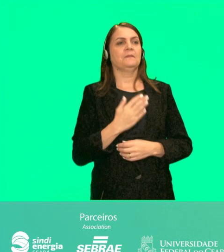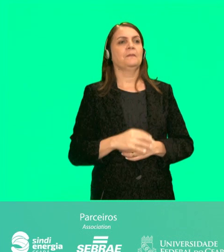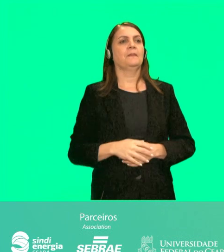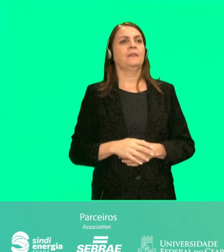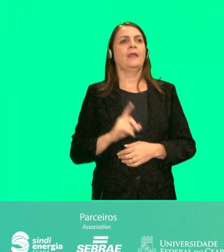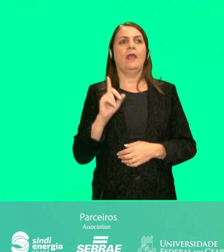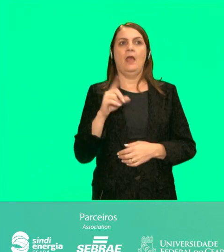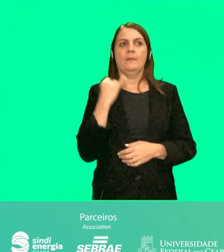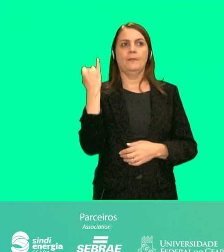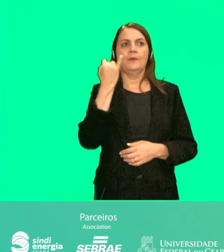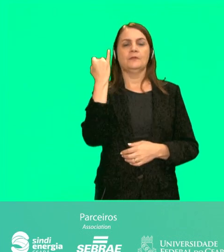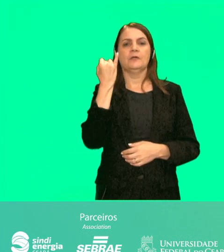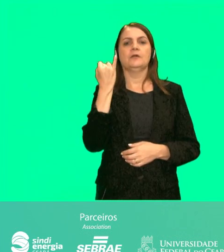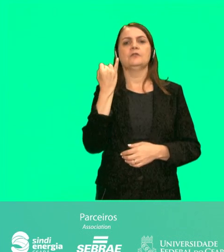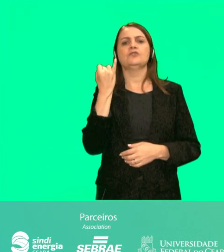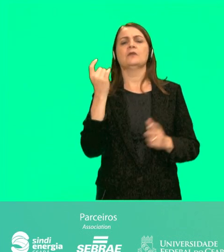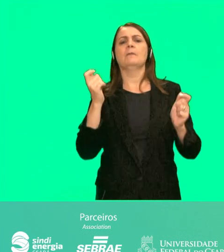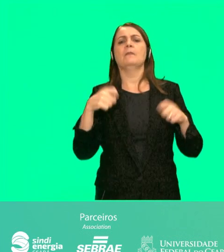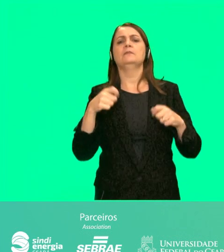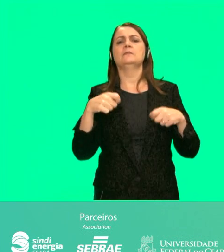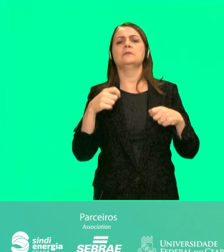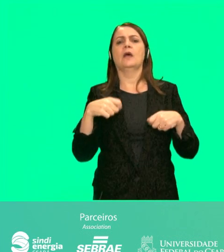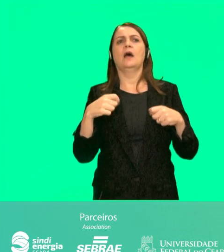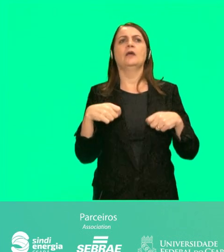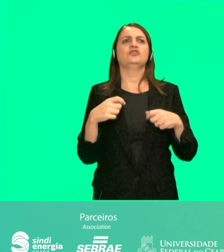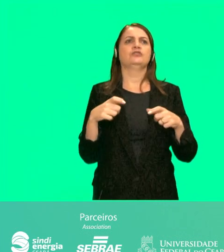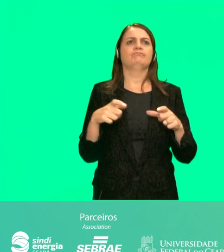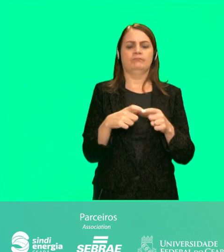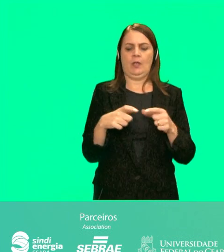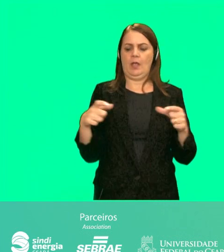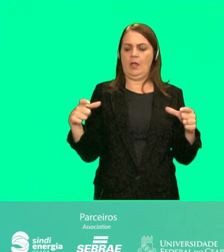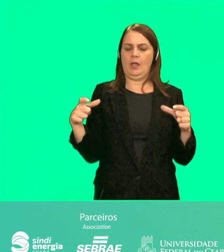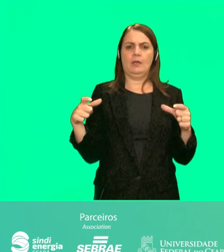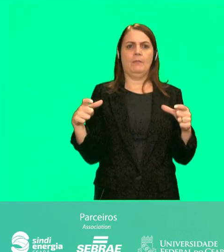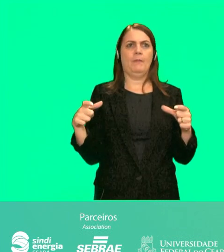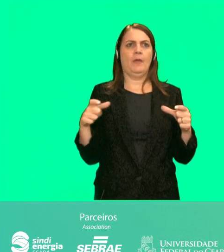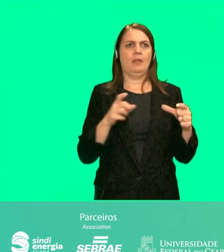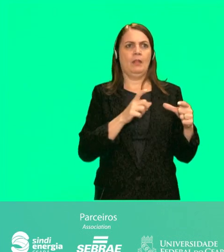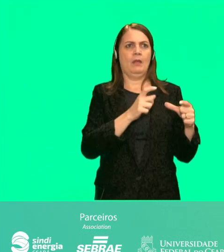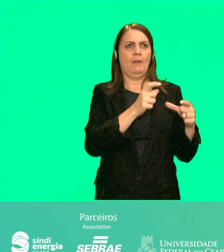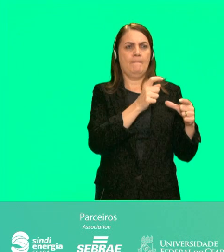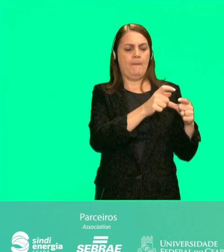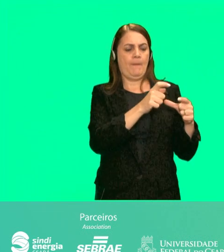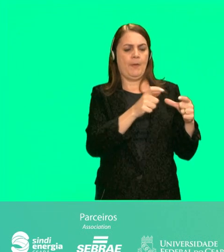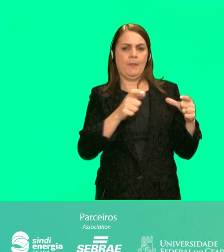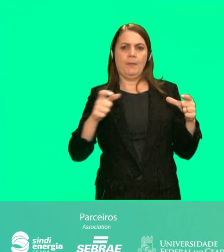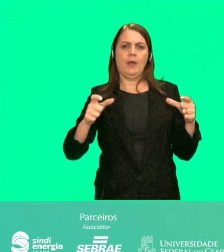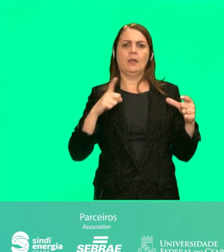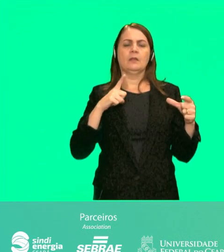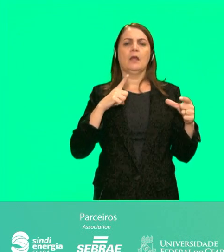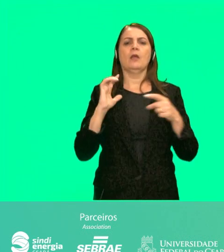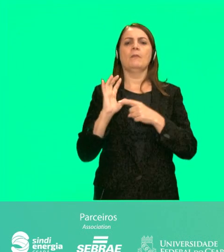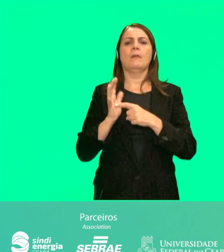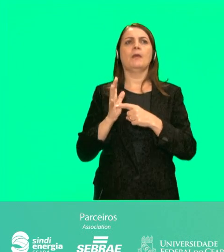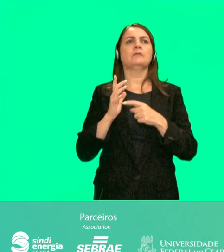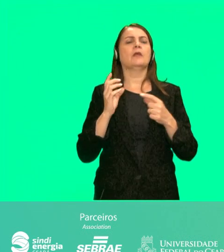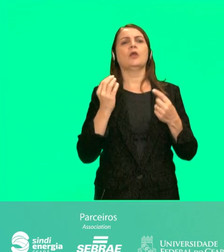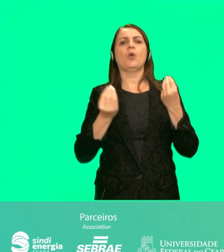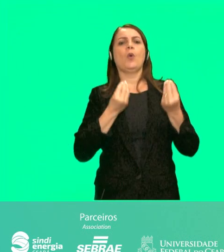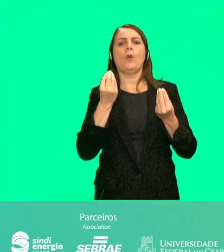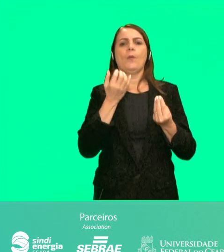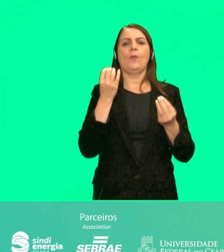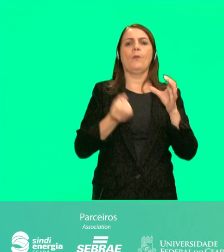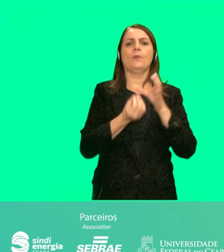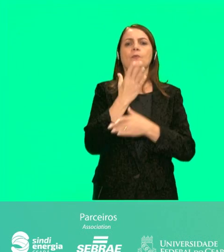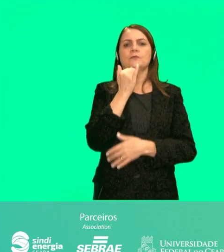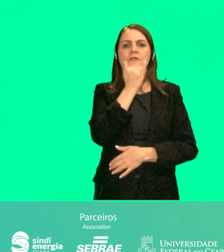né? A production of capacidade que hydrogen. o equipamento And tem the de capacity of modular a sua operation, so capacidade em função da the disponibilidade de capacity of energy energia, availability